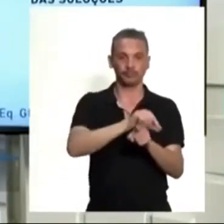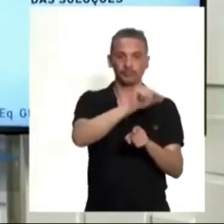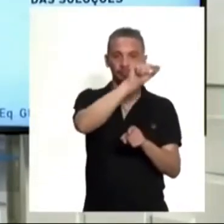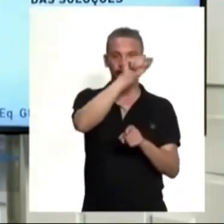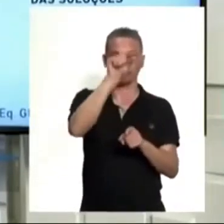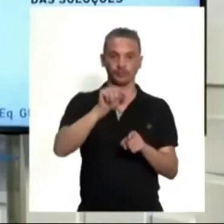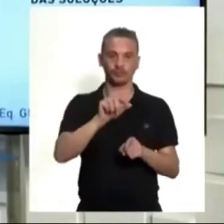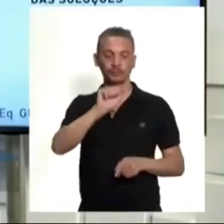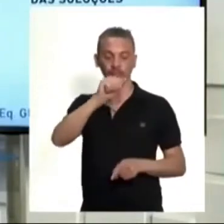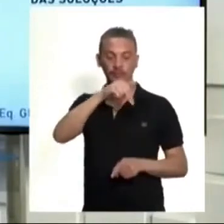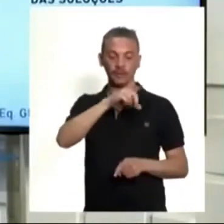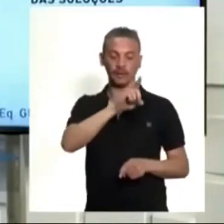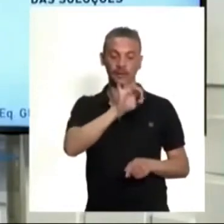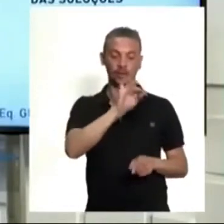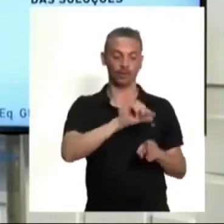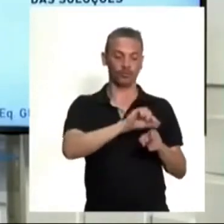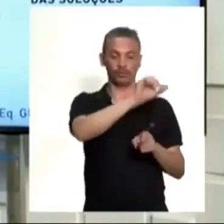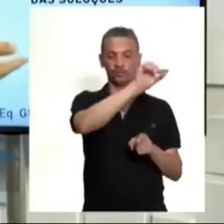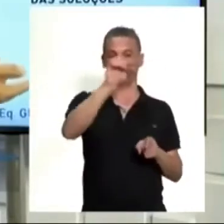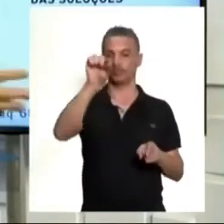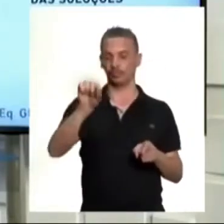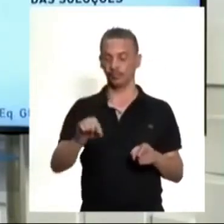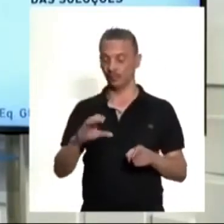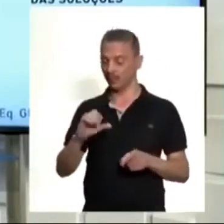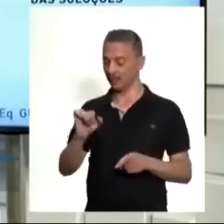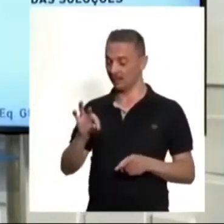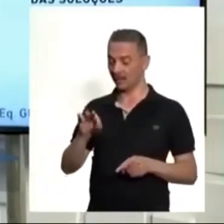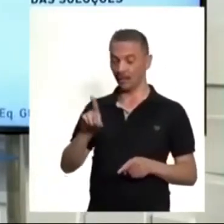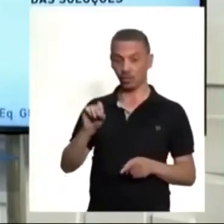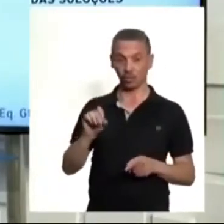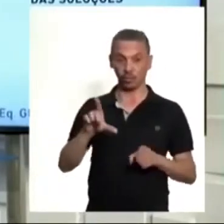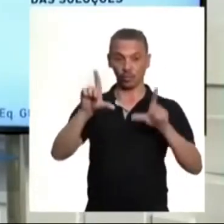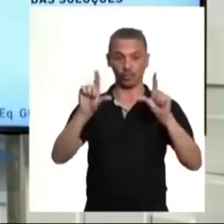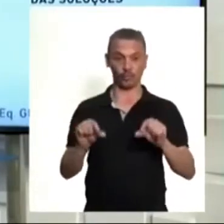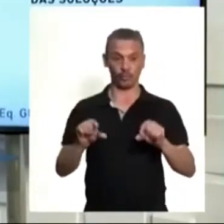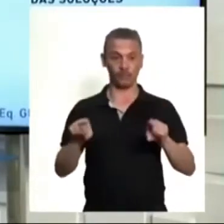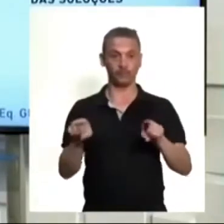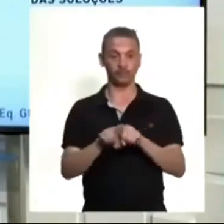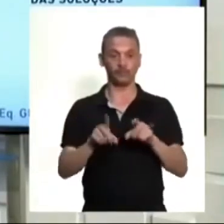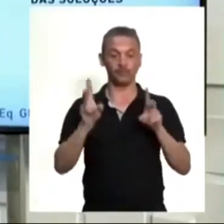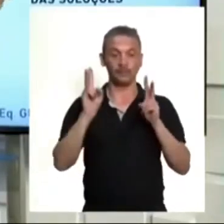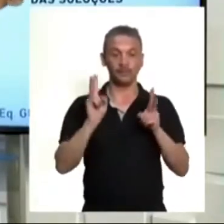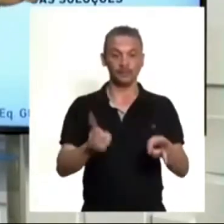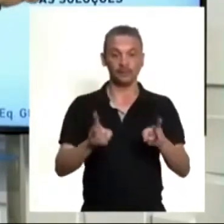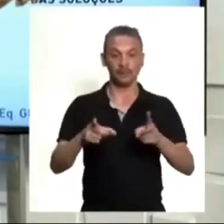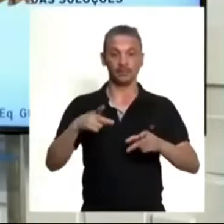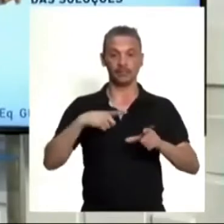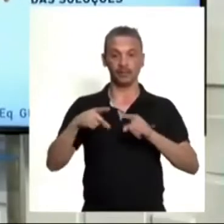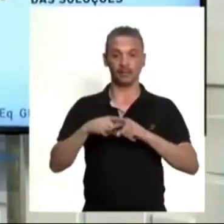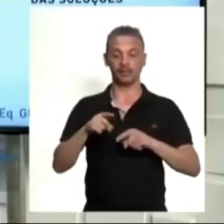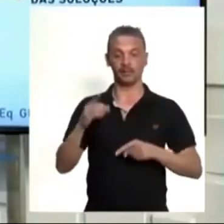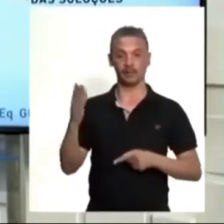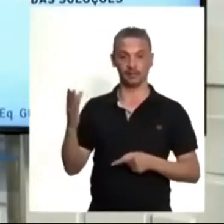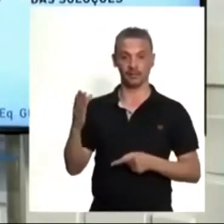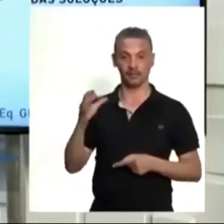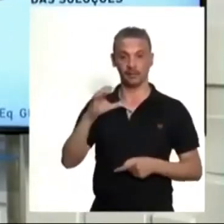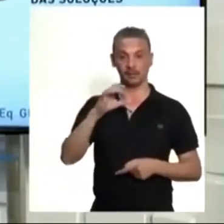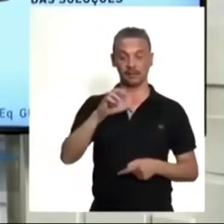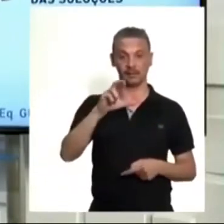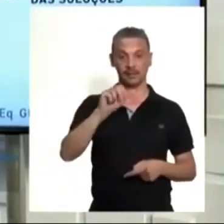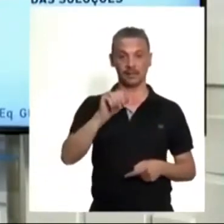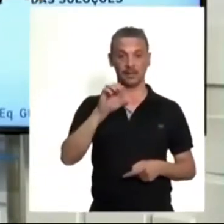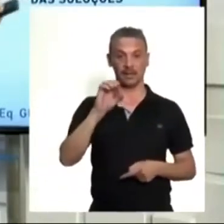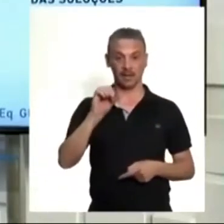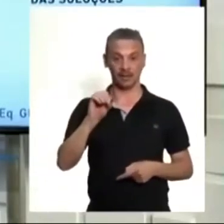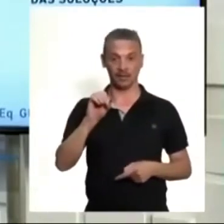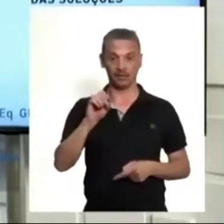ânodo que oxida e é sempre o cátodo que reduz. Sempre, gente. E sempre você respeita a regra do K. O